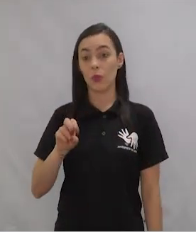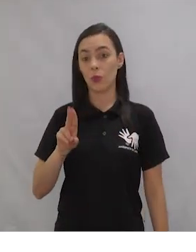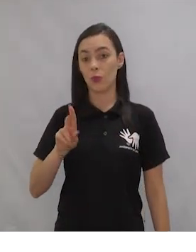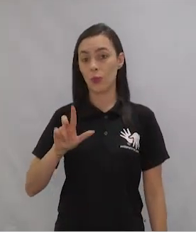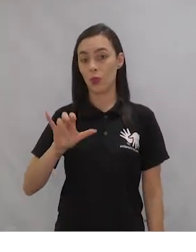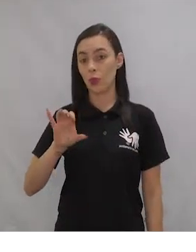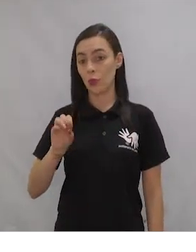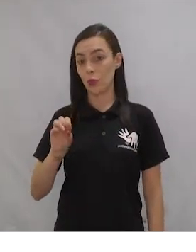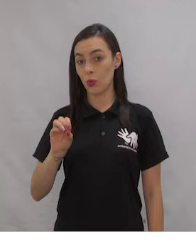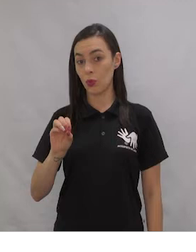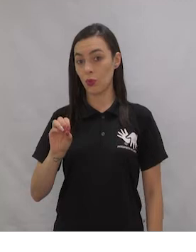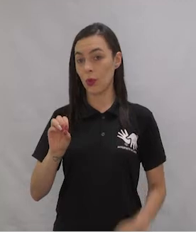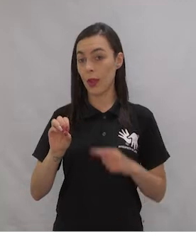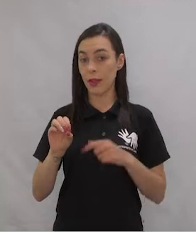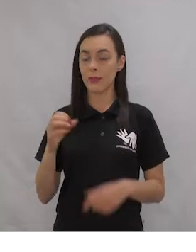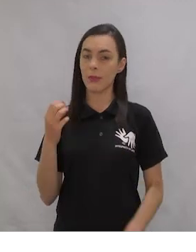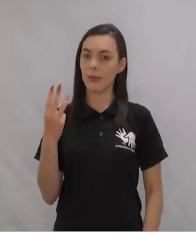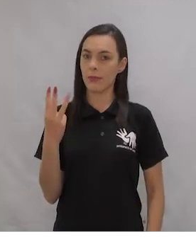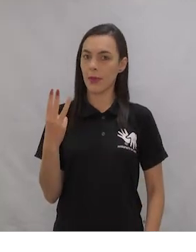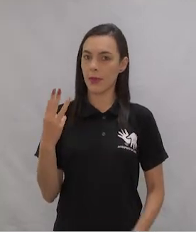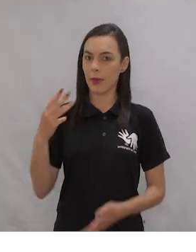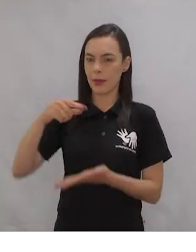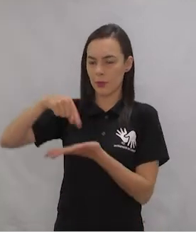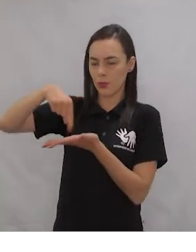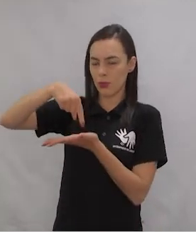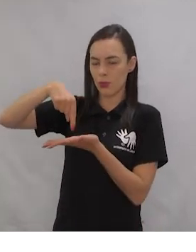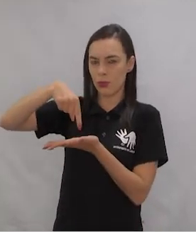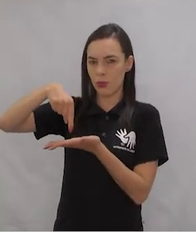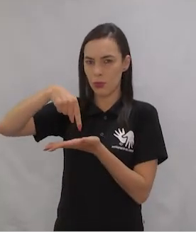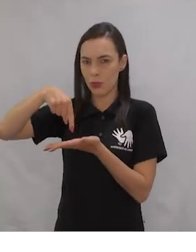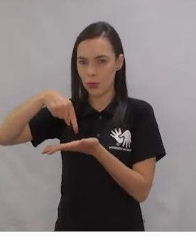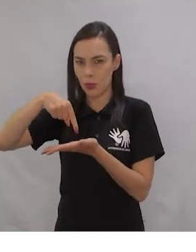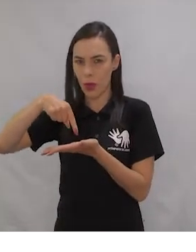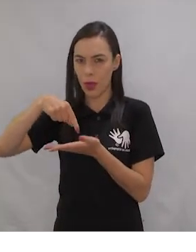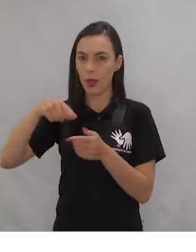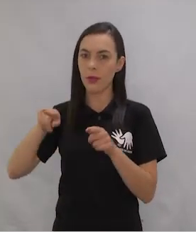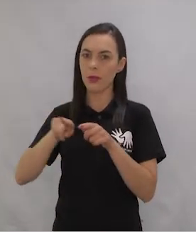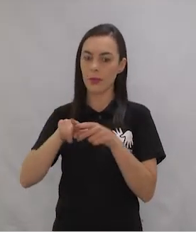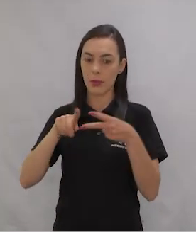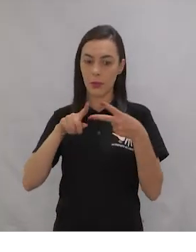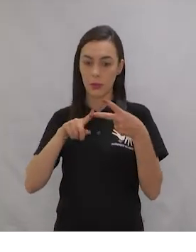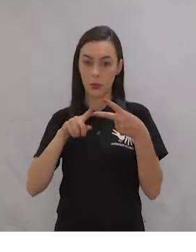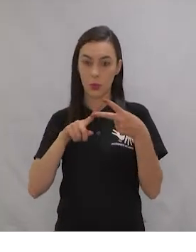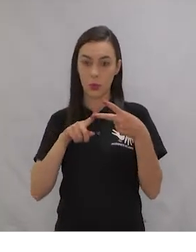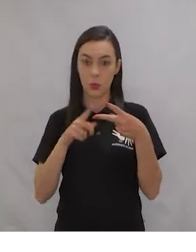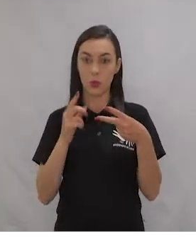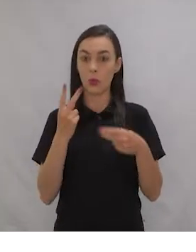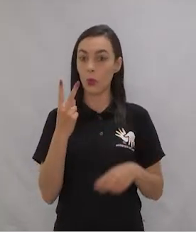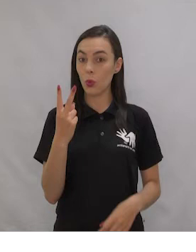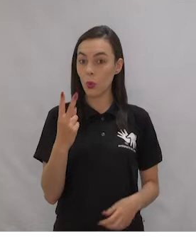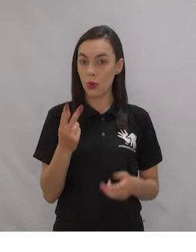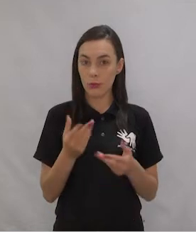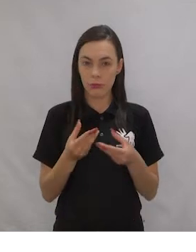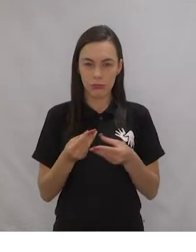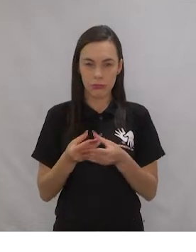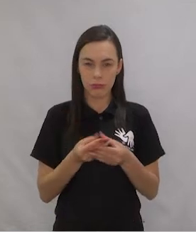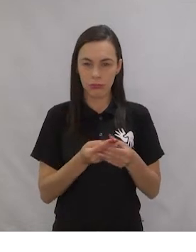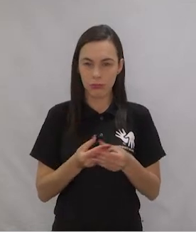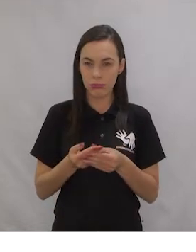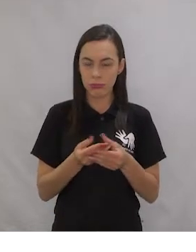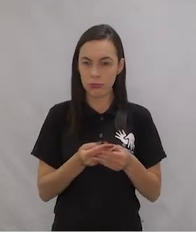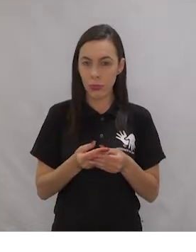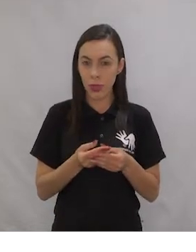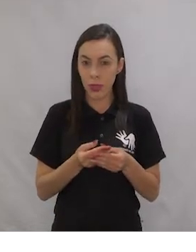Júlio tem três peões, dois controles de videogame. Vocês gostam de jogar